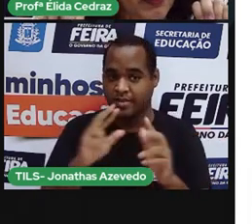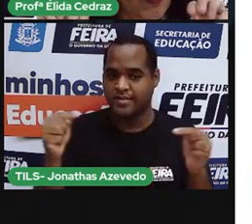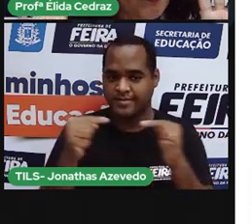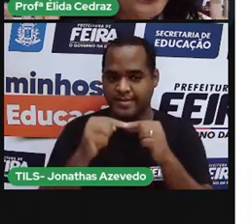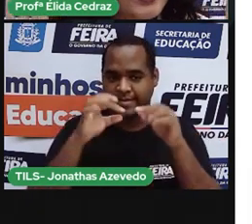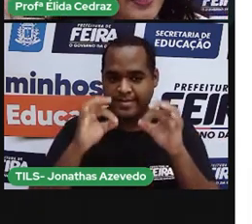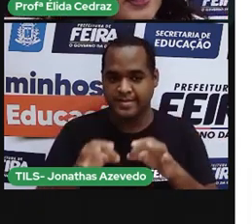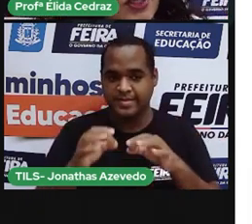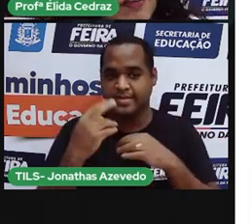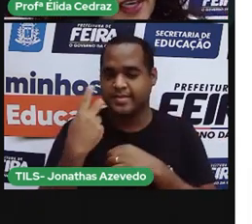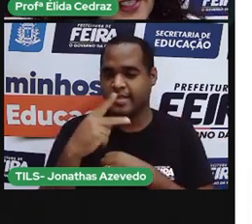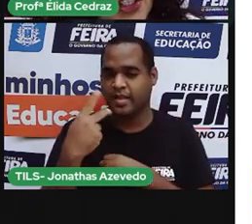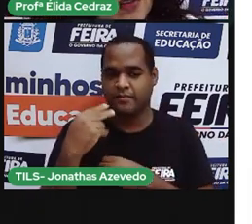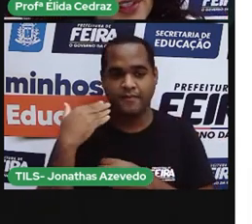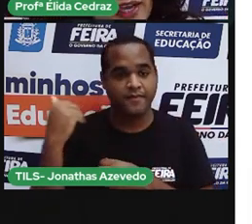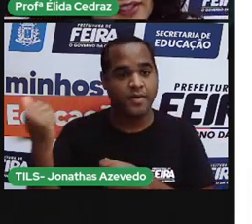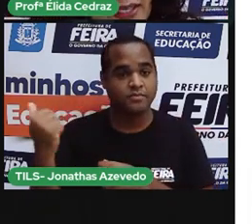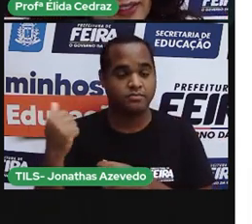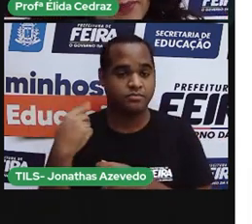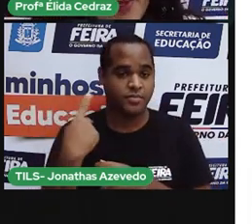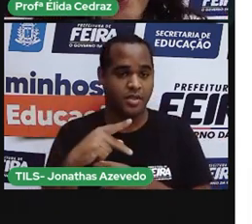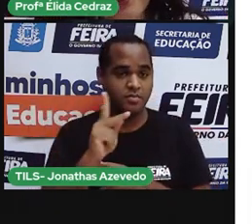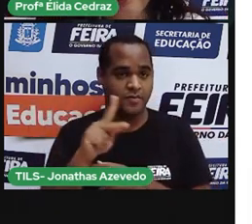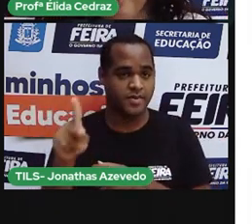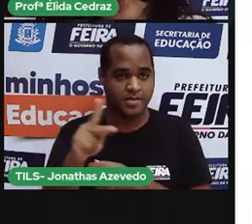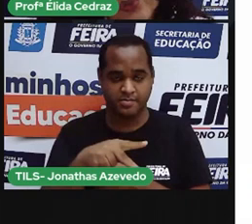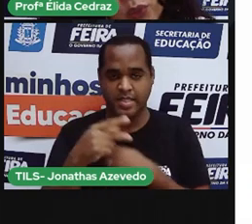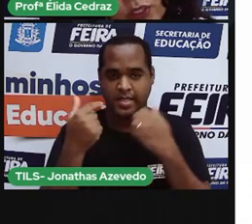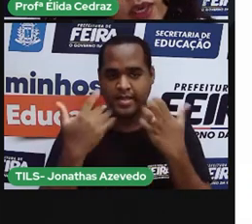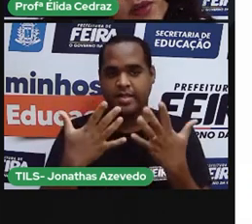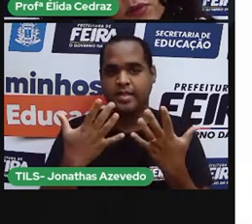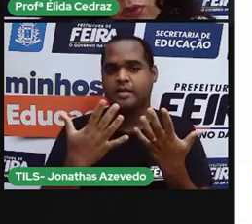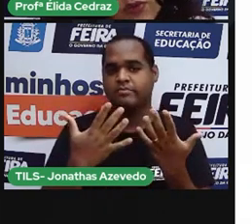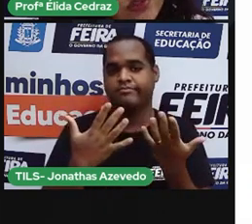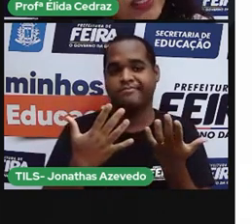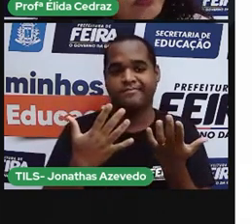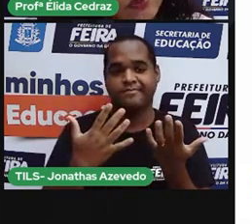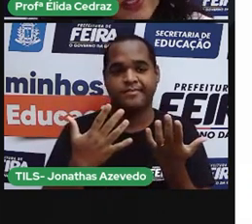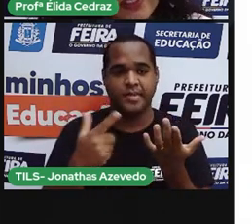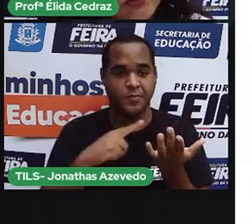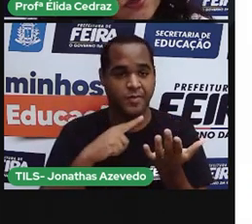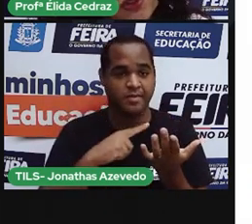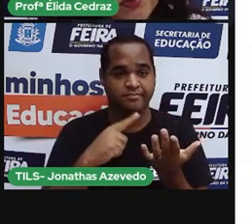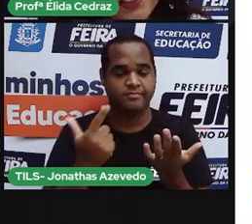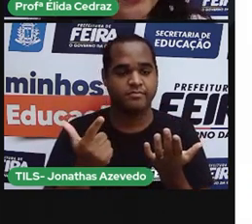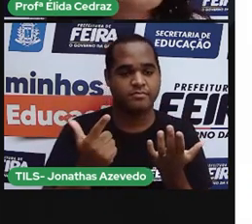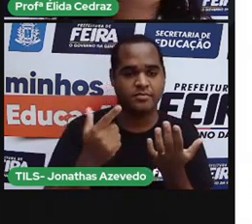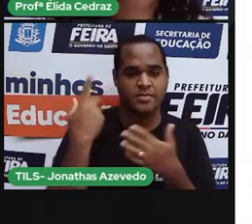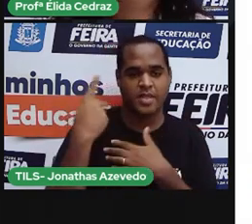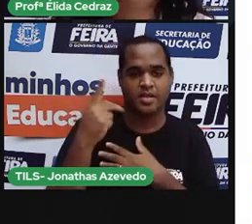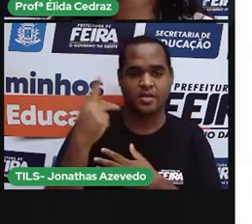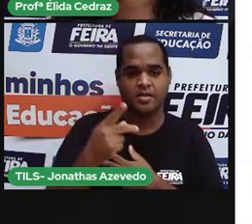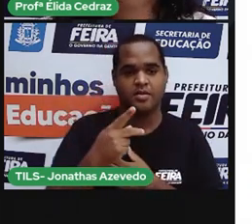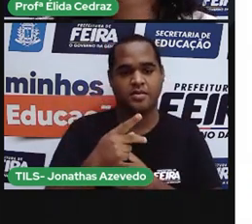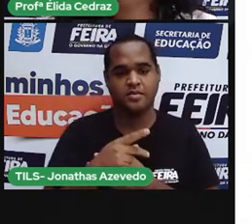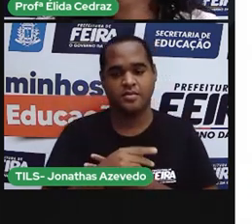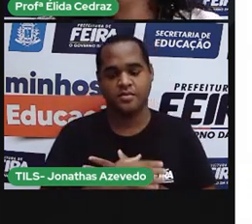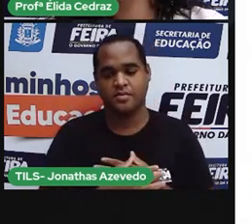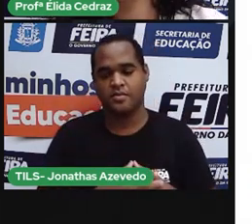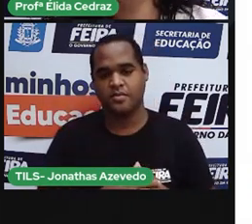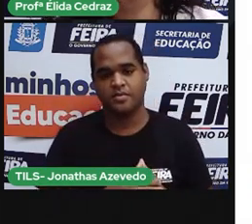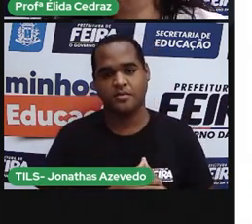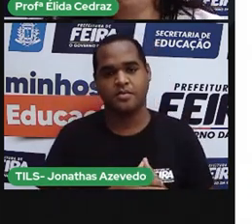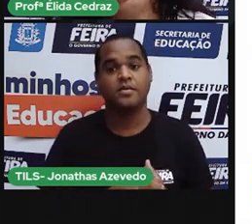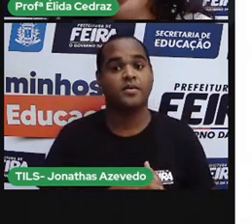fictícios da prova, os que resolvem as atividades aqui para mim. Que eu estou sem os meus alunos aqui, os meus meninos. Eu estou com um